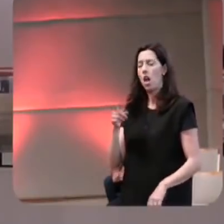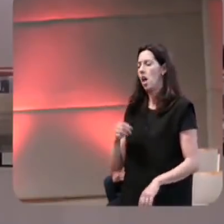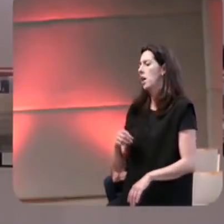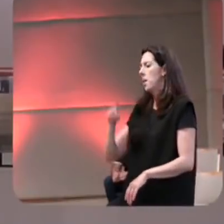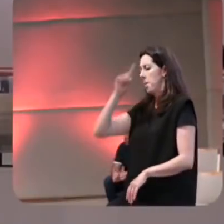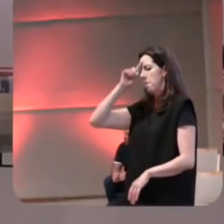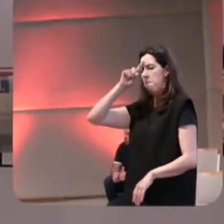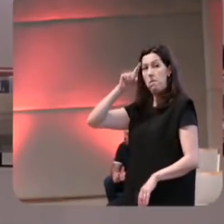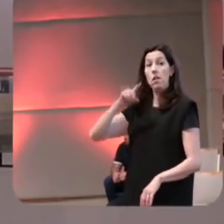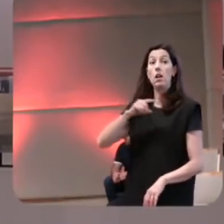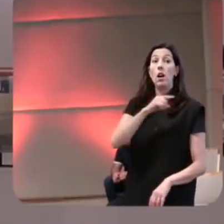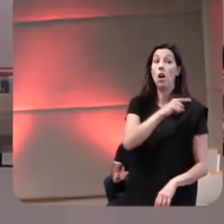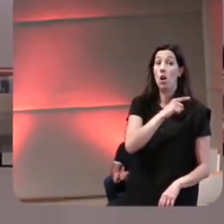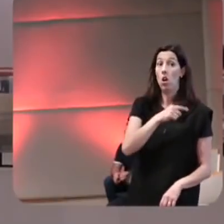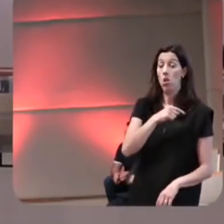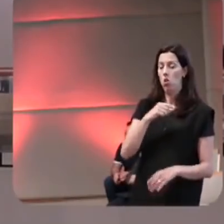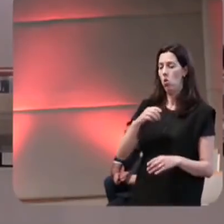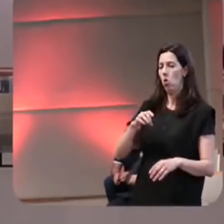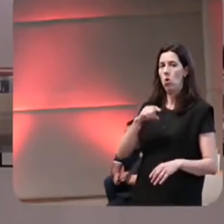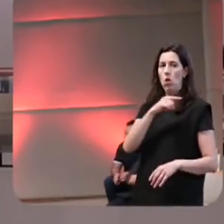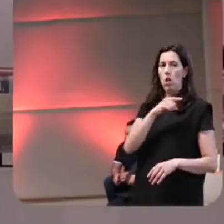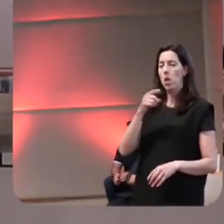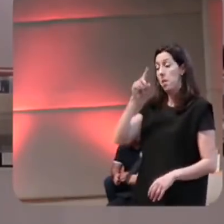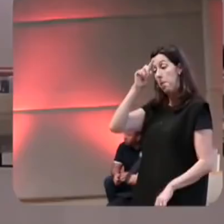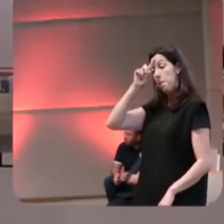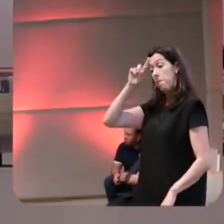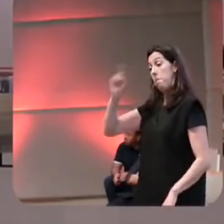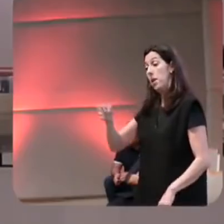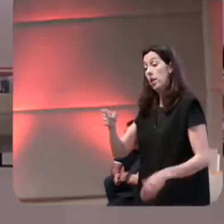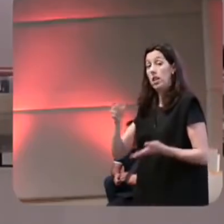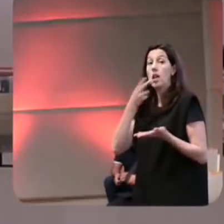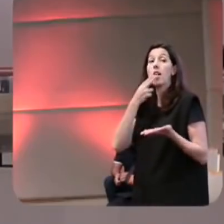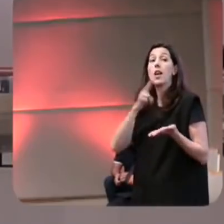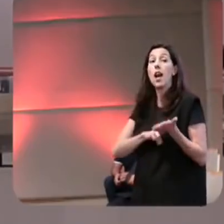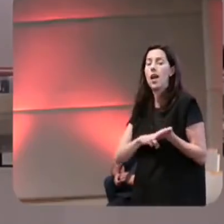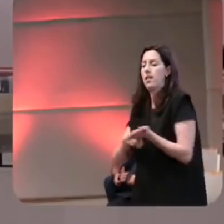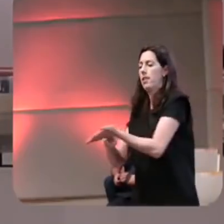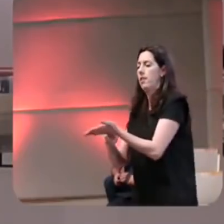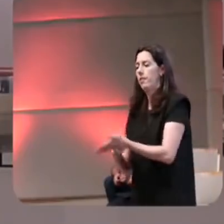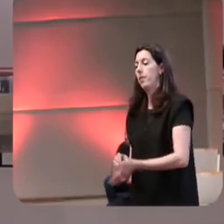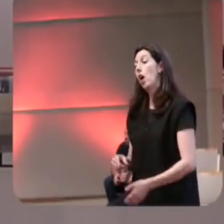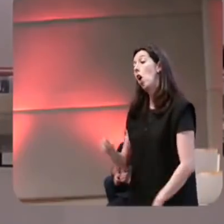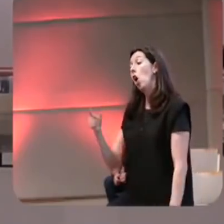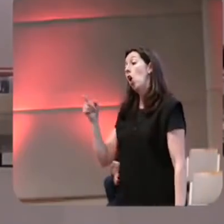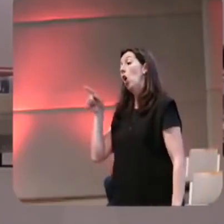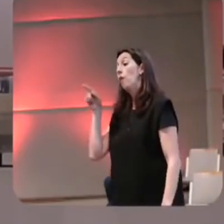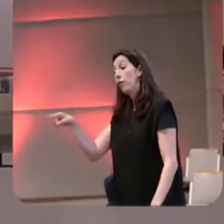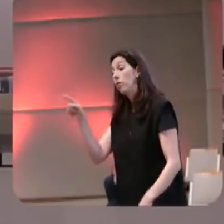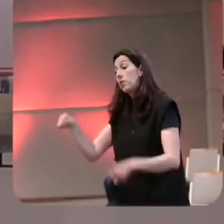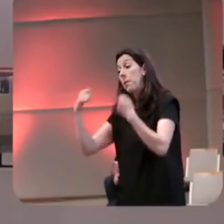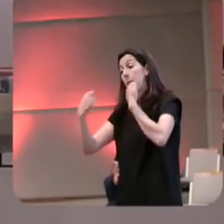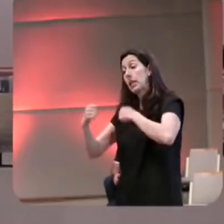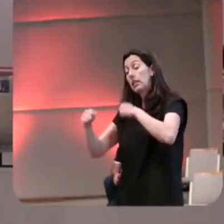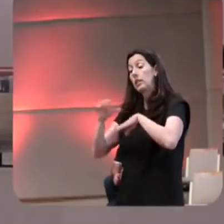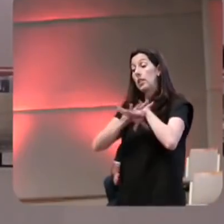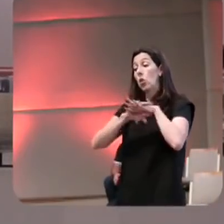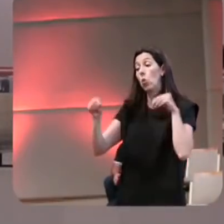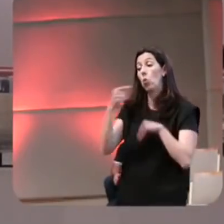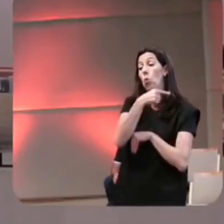de Israel, dizendo: você tem que curar Naamã porque ele é leproso. Que eu ouvi dizer que aí você consegue fazer